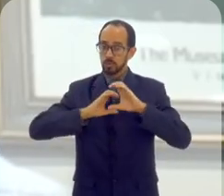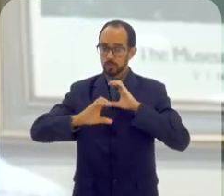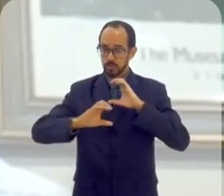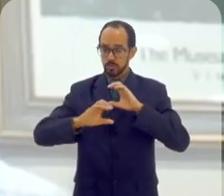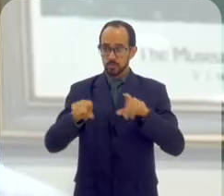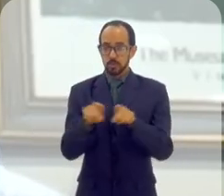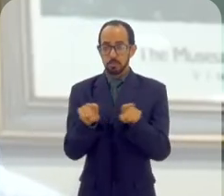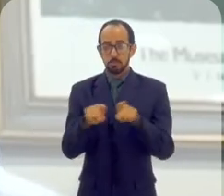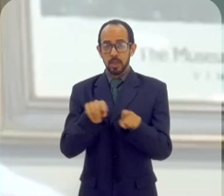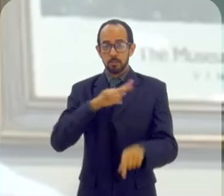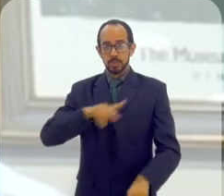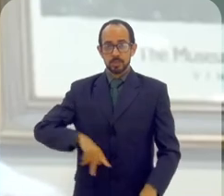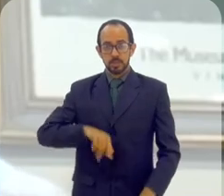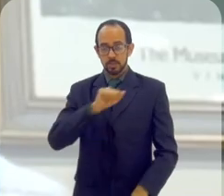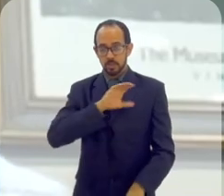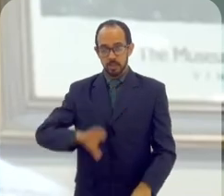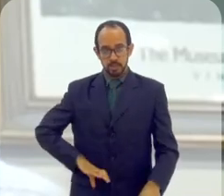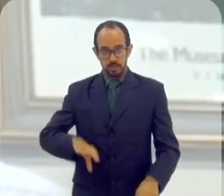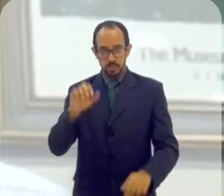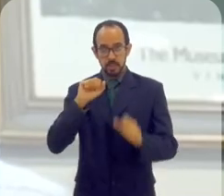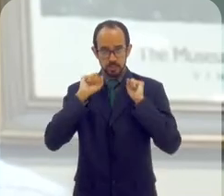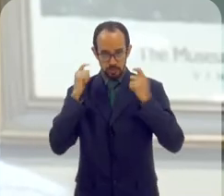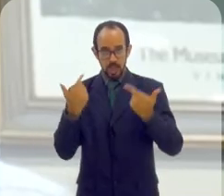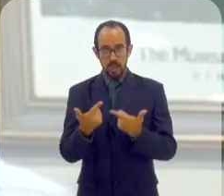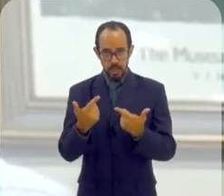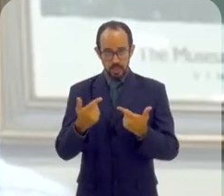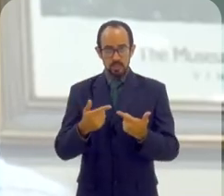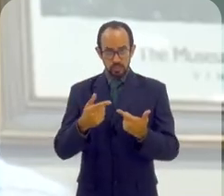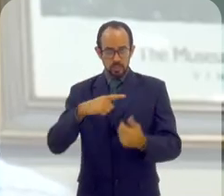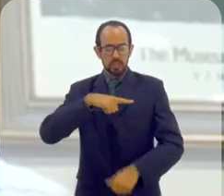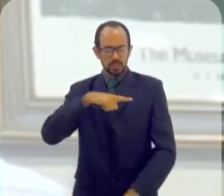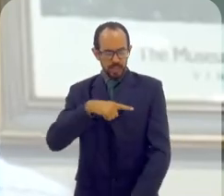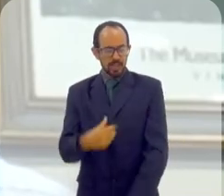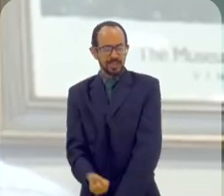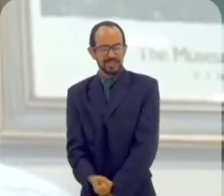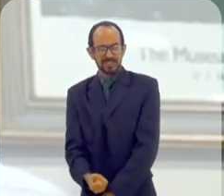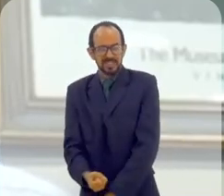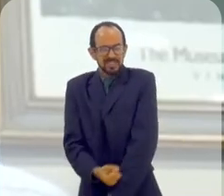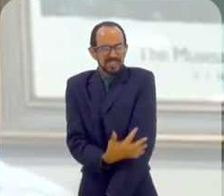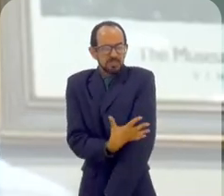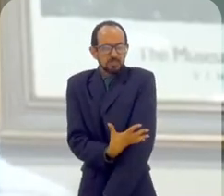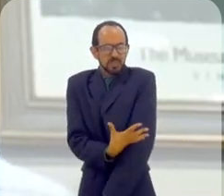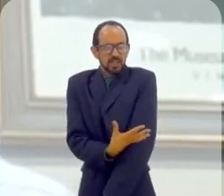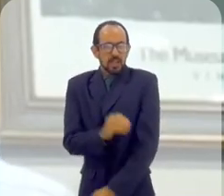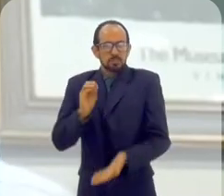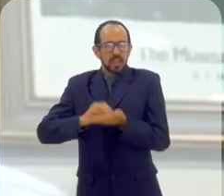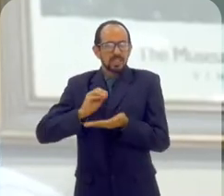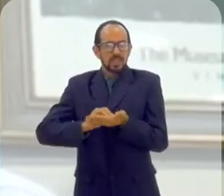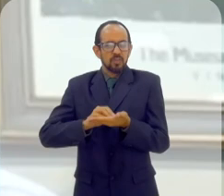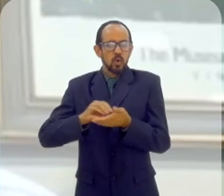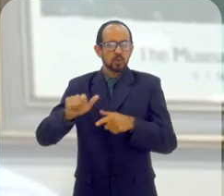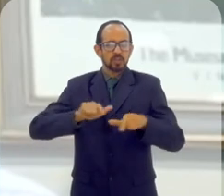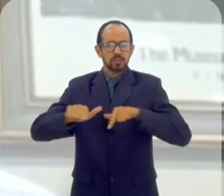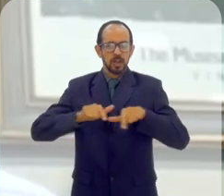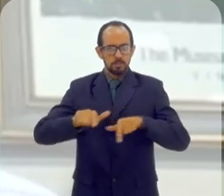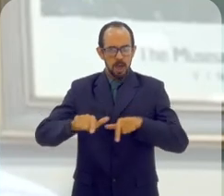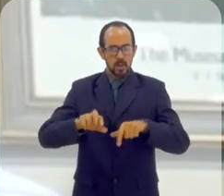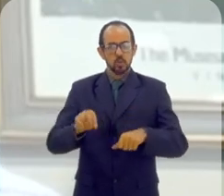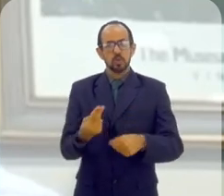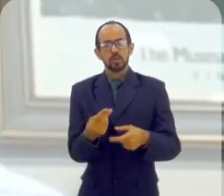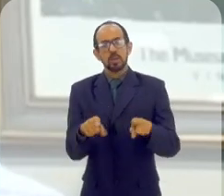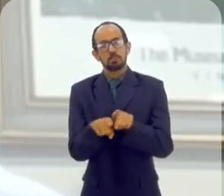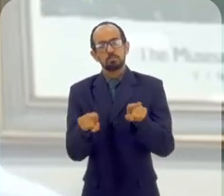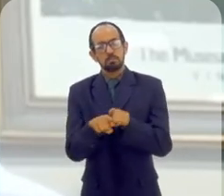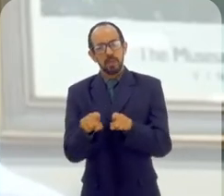da importância do presidente da leve André Siciliano muito sensível essa pauta de emprego muito sensível na